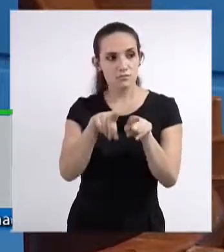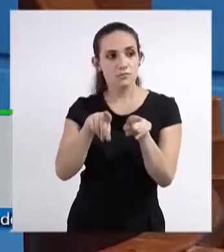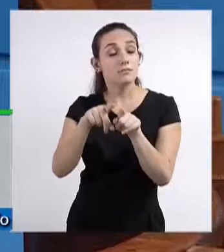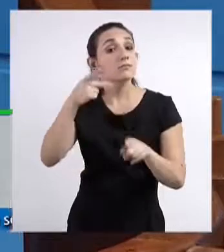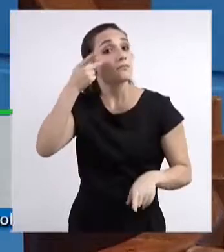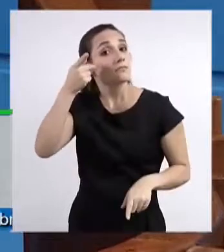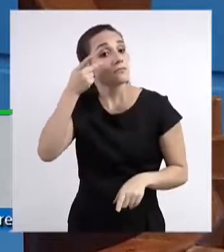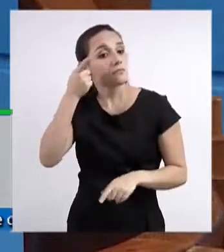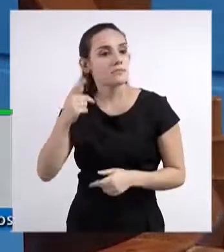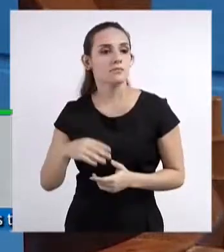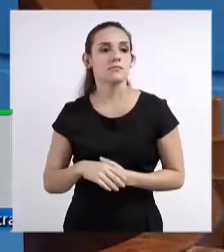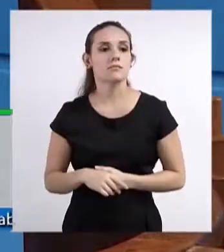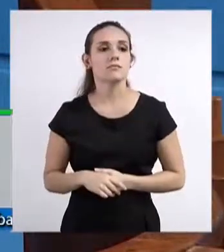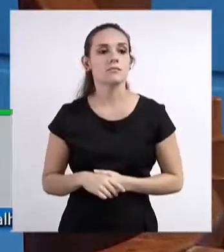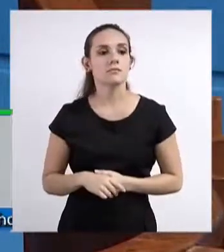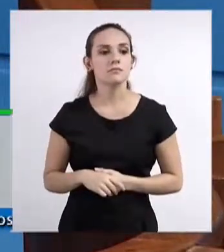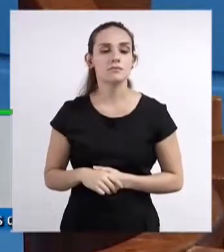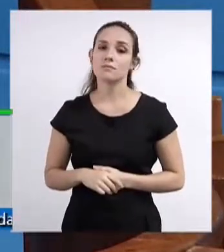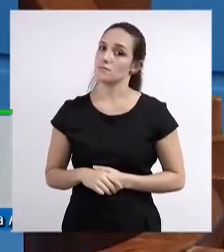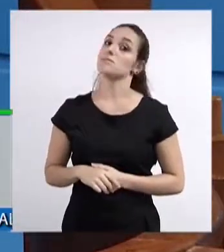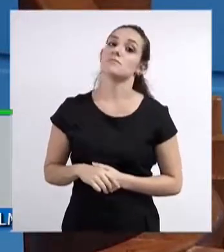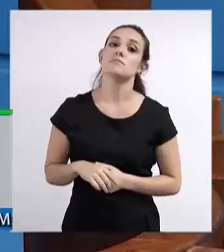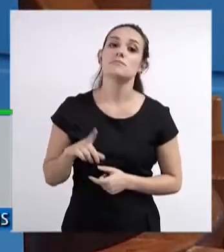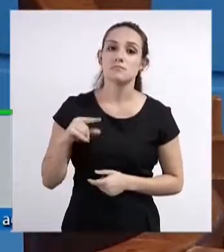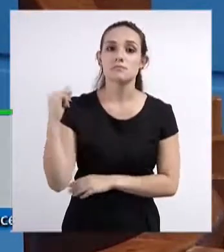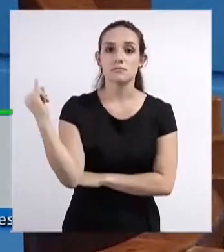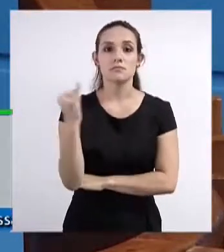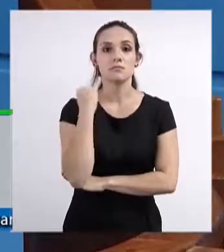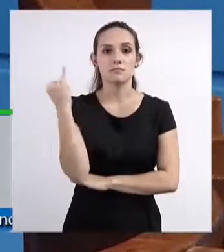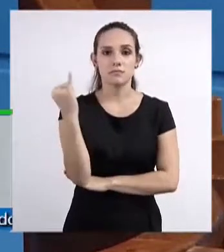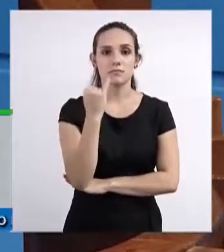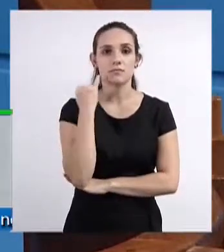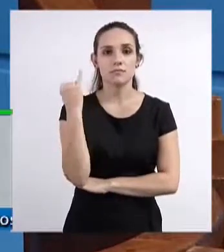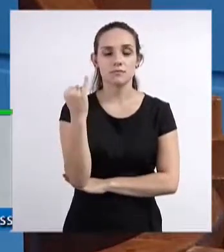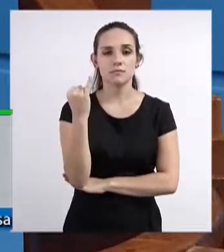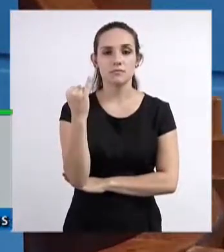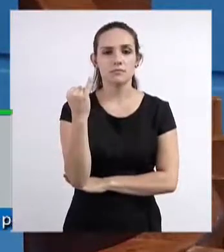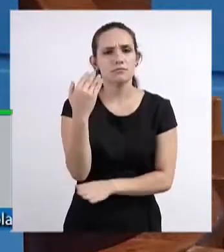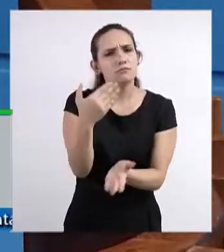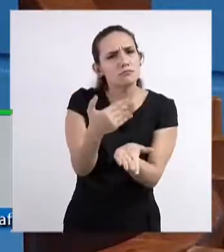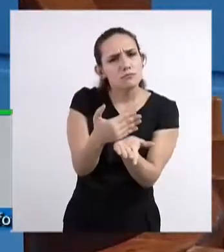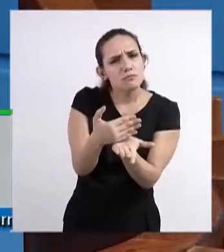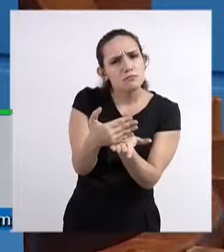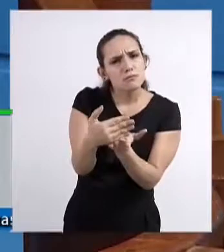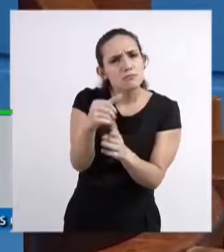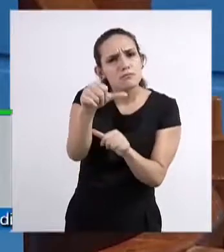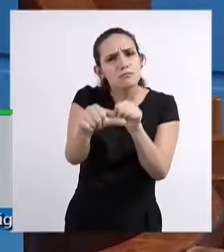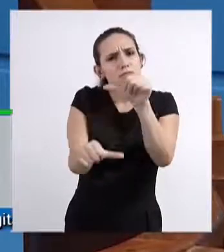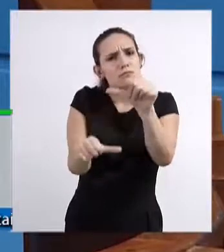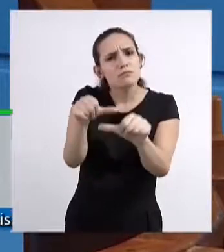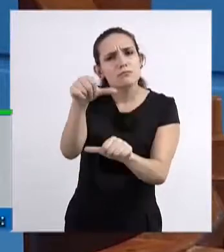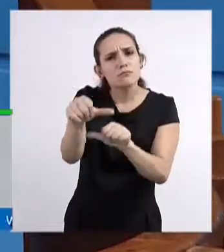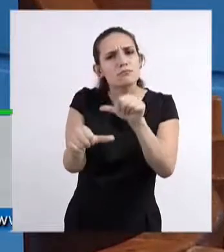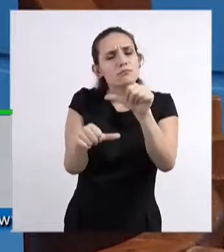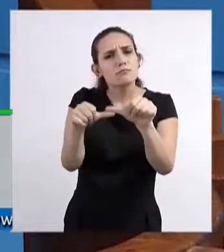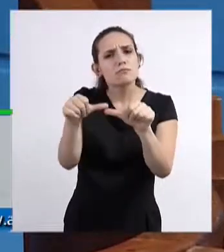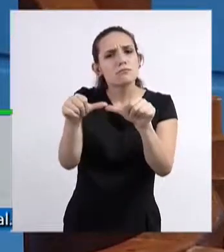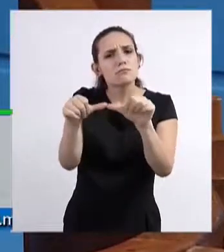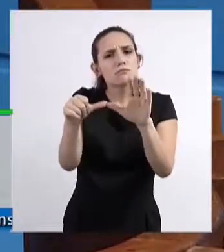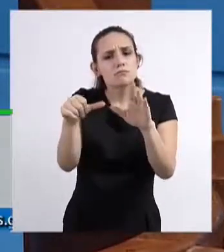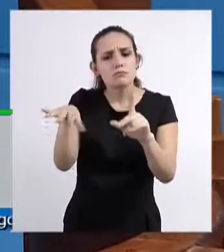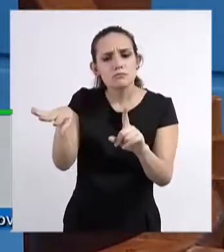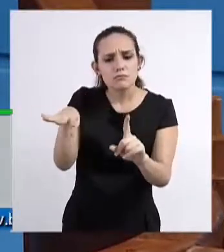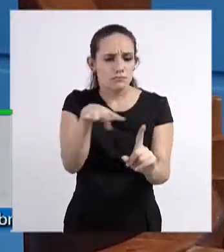Kemp, é muito importante nós começarmos a mudar o olhar para